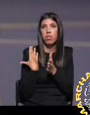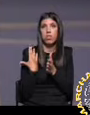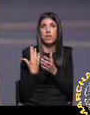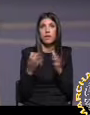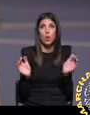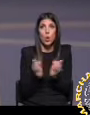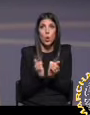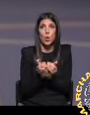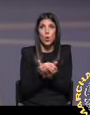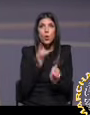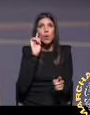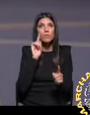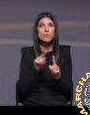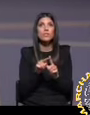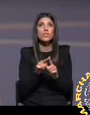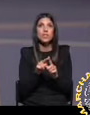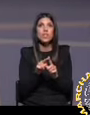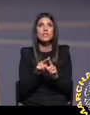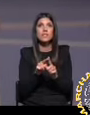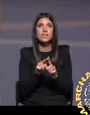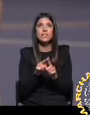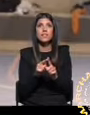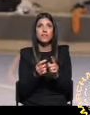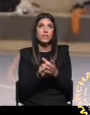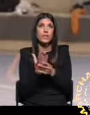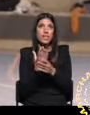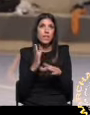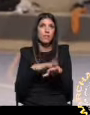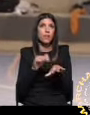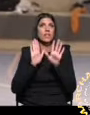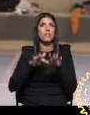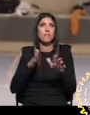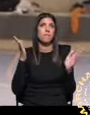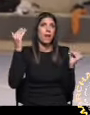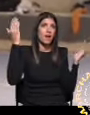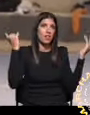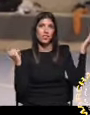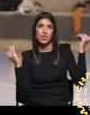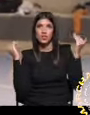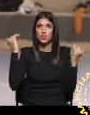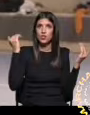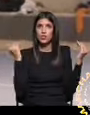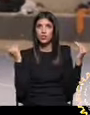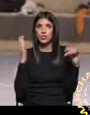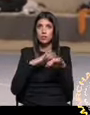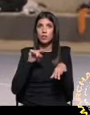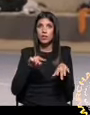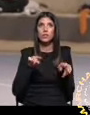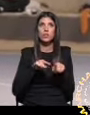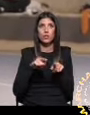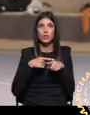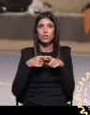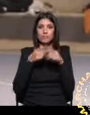com o intuito de ter sido criada com o propósito da marcha, e é nisso que temos vindo a apostar.